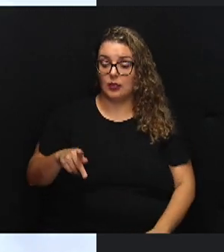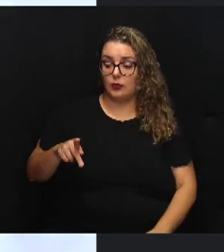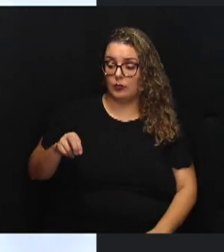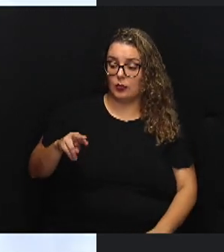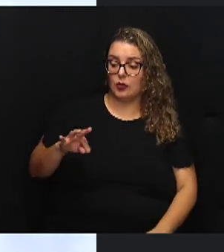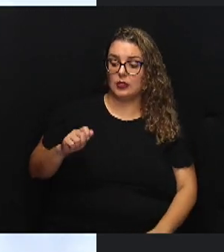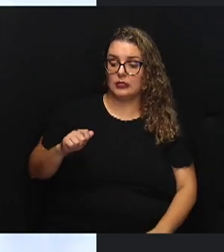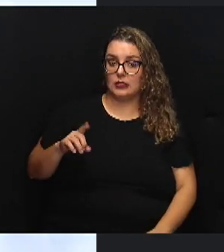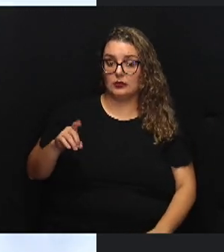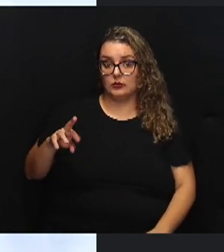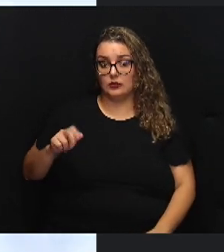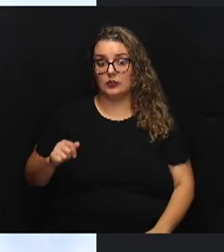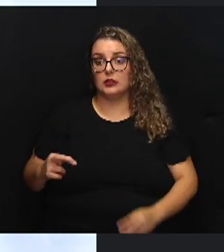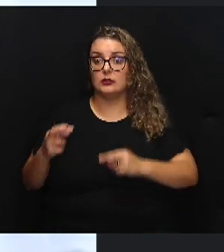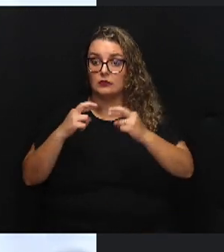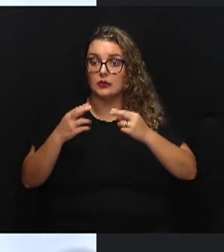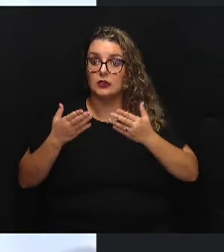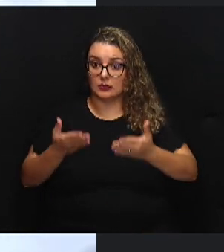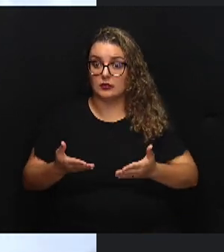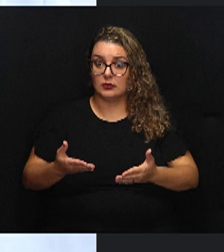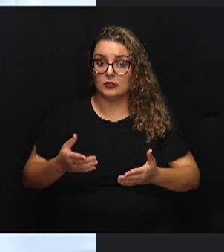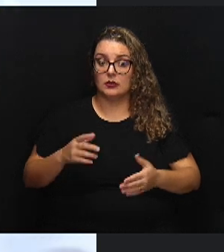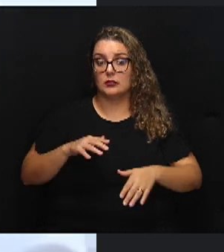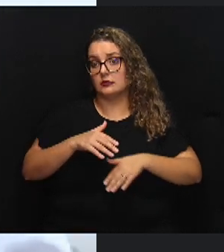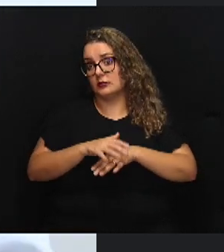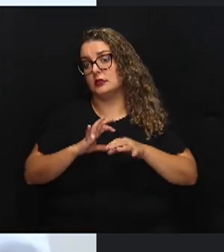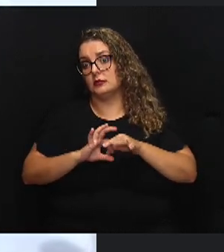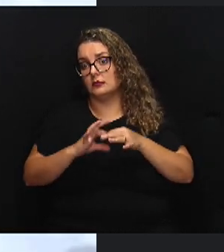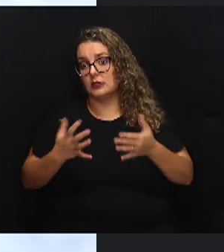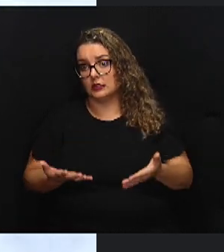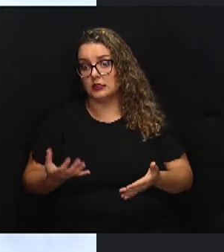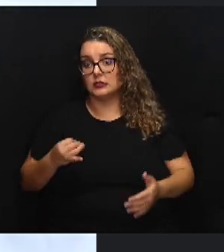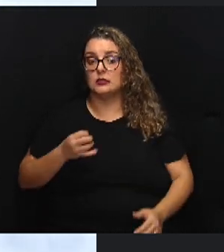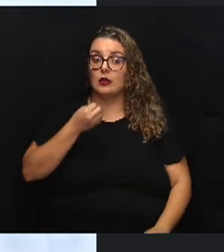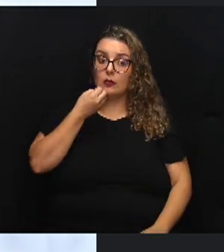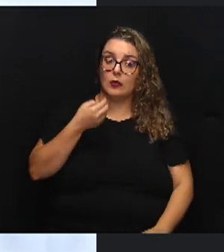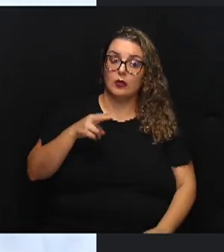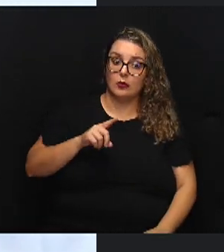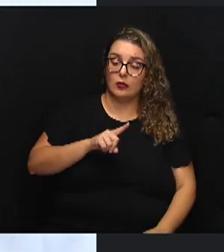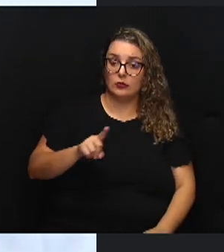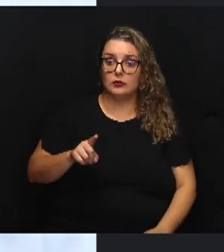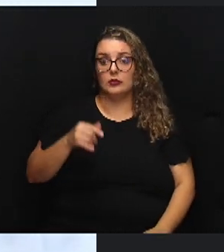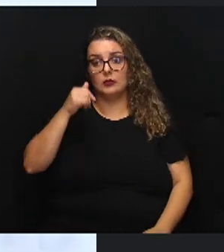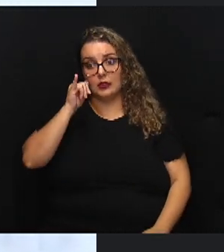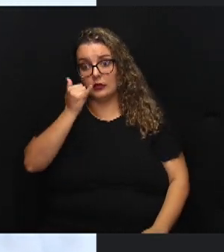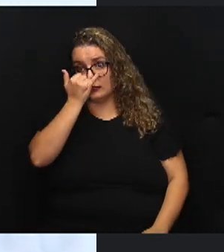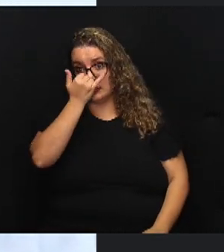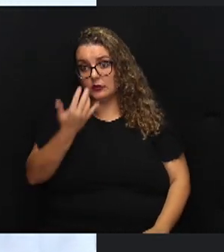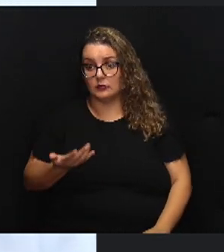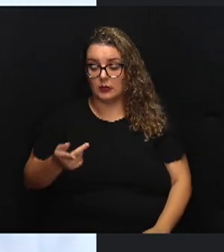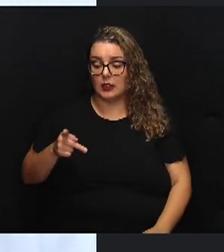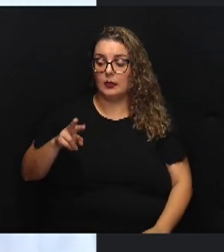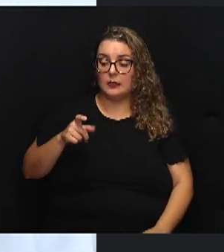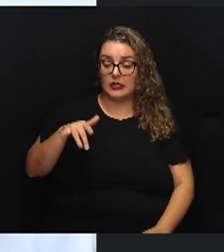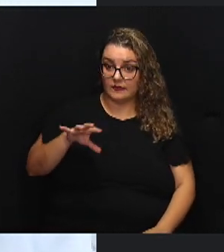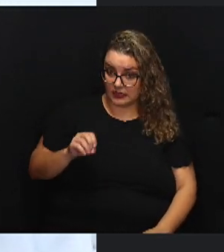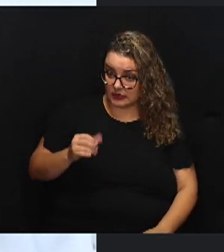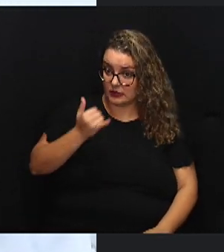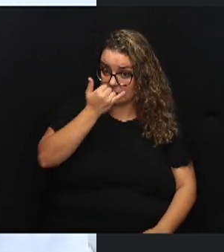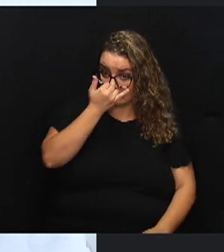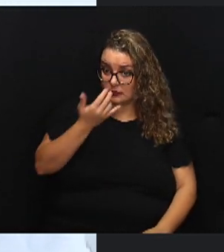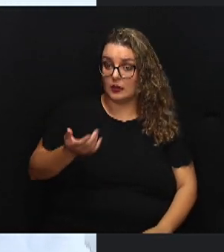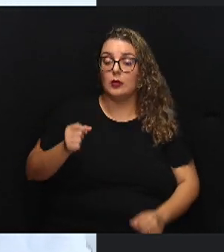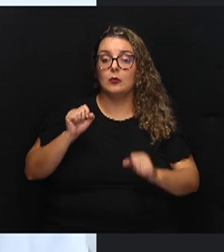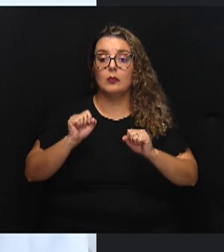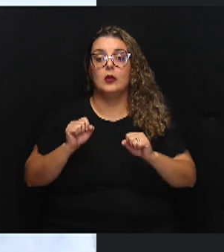e considerar a situação a que ela está submetida, se vale a pena fazer a prevenção. A prevenção, ela pode ser feita de